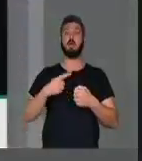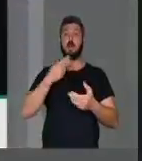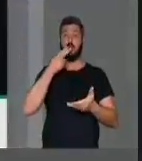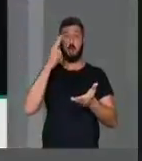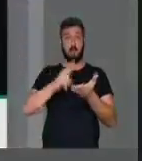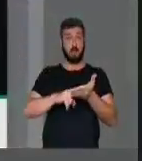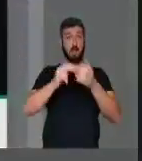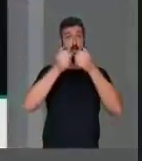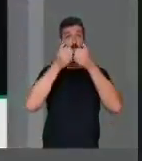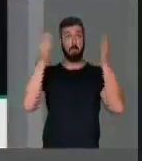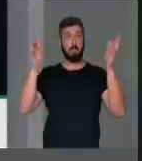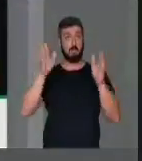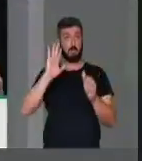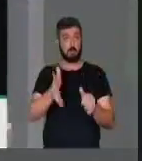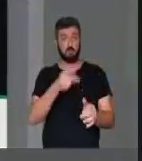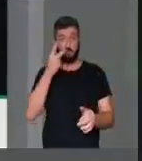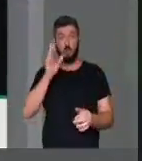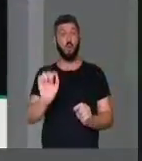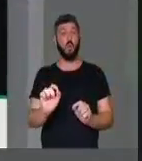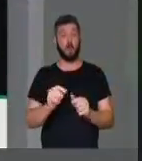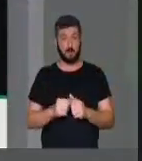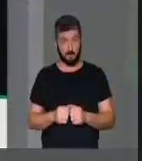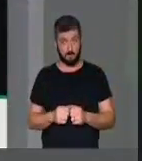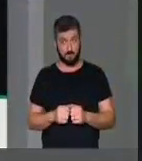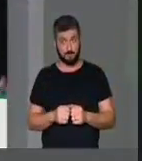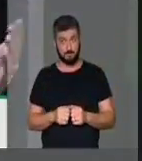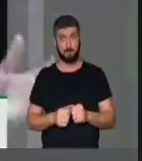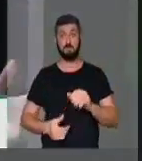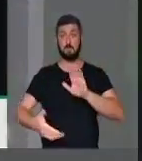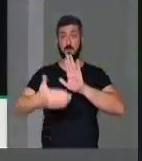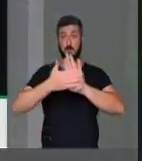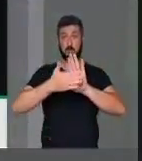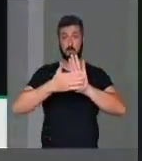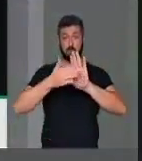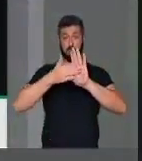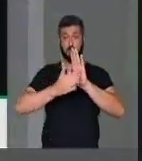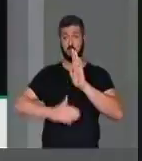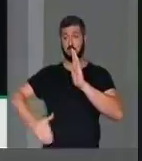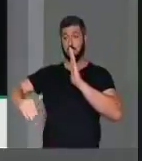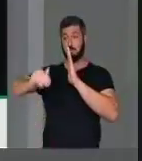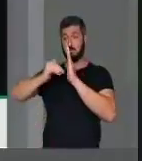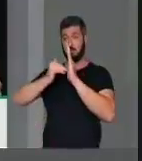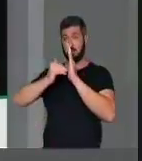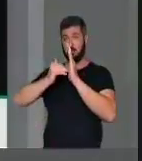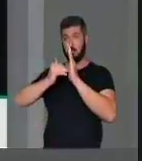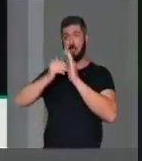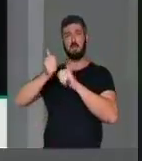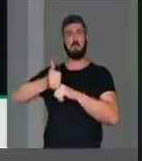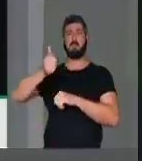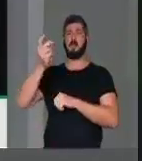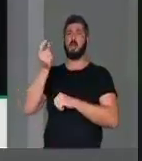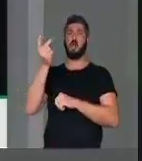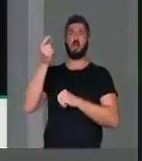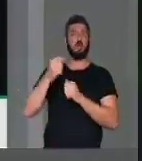carta aberta, disse que a proposta do Senado era melhor